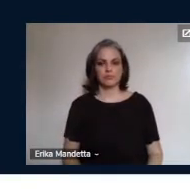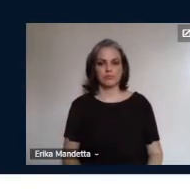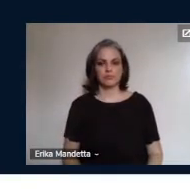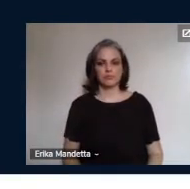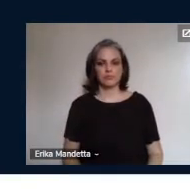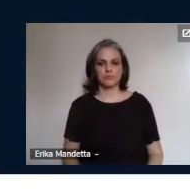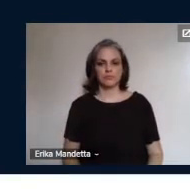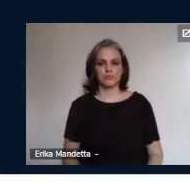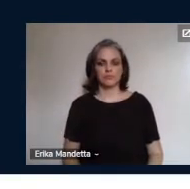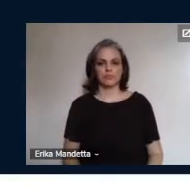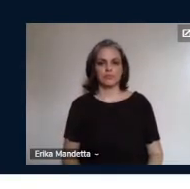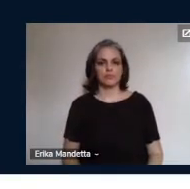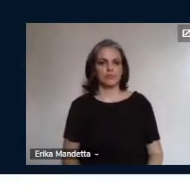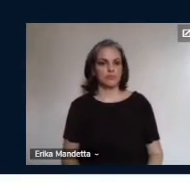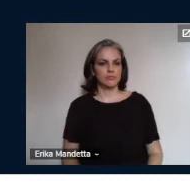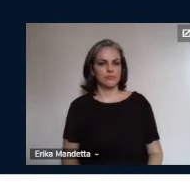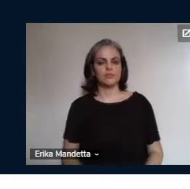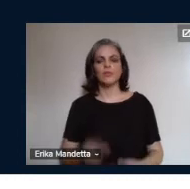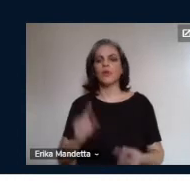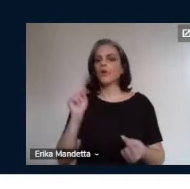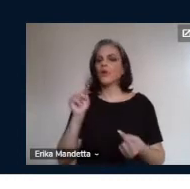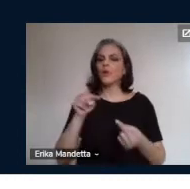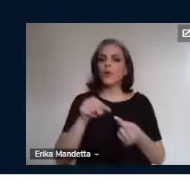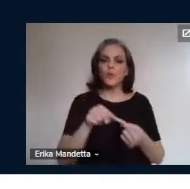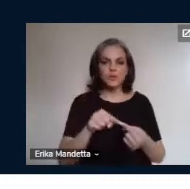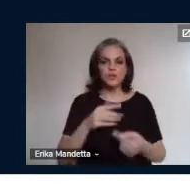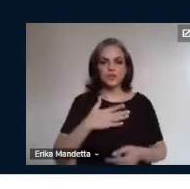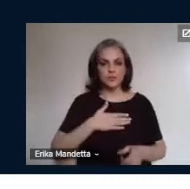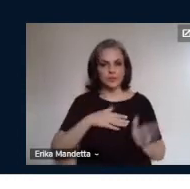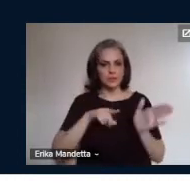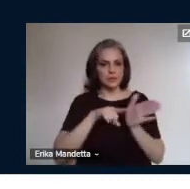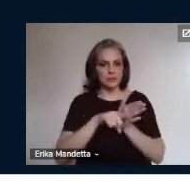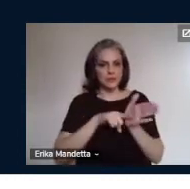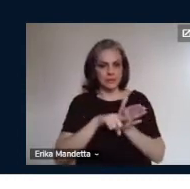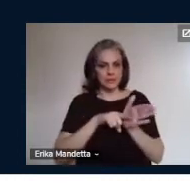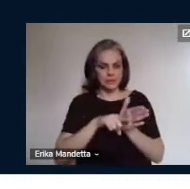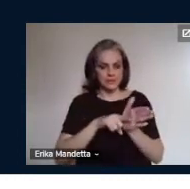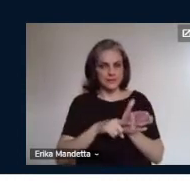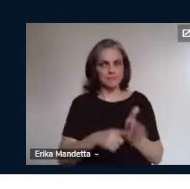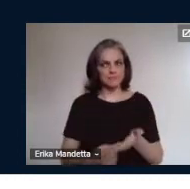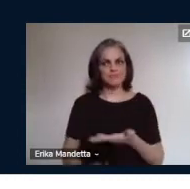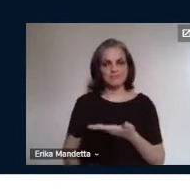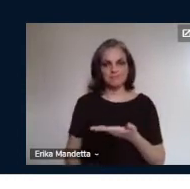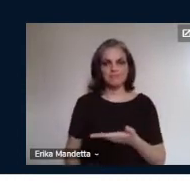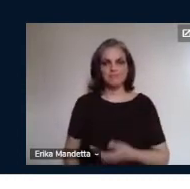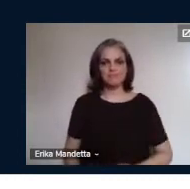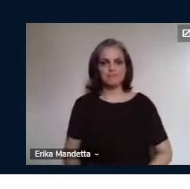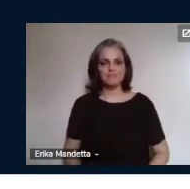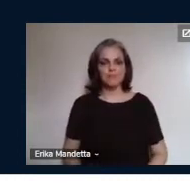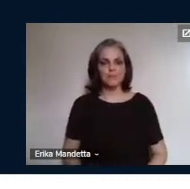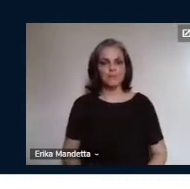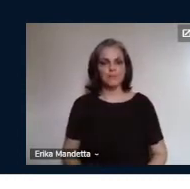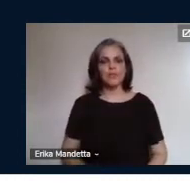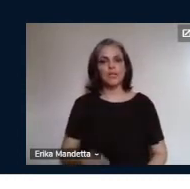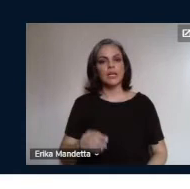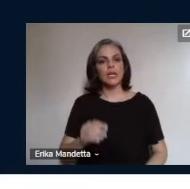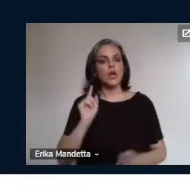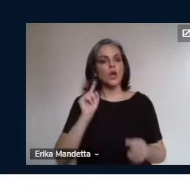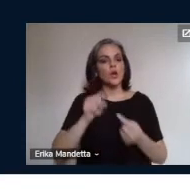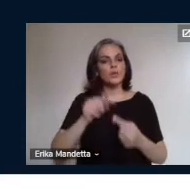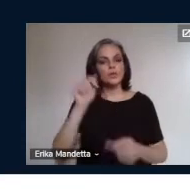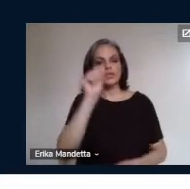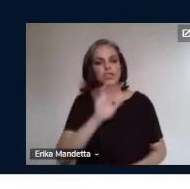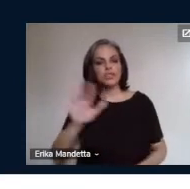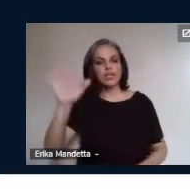Os objetivos da minha pesquisa, como objetivo geral, temos